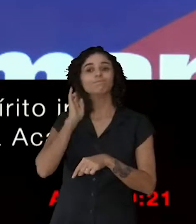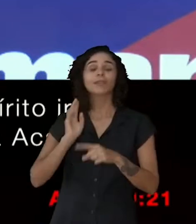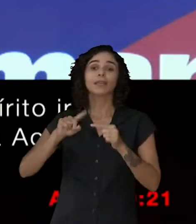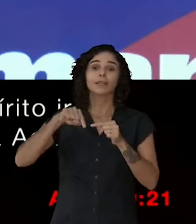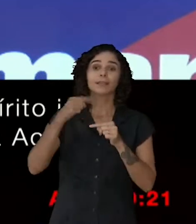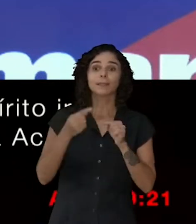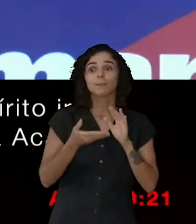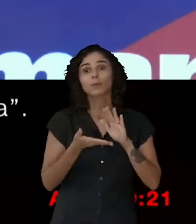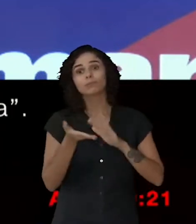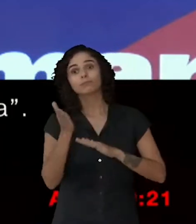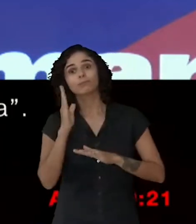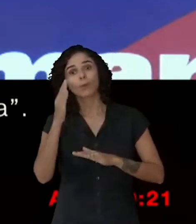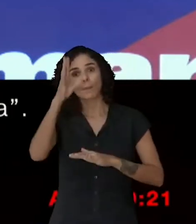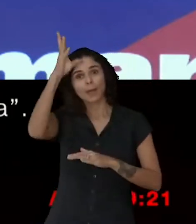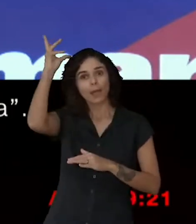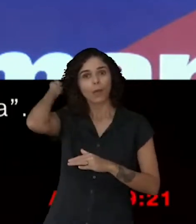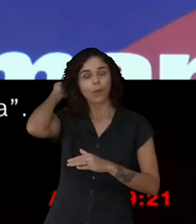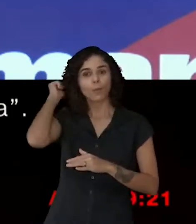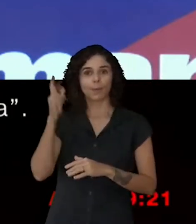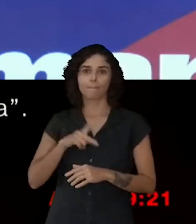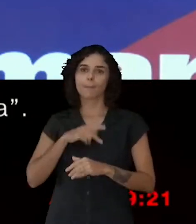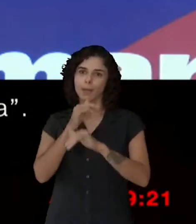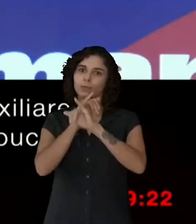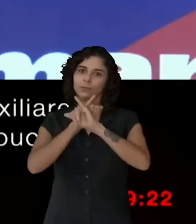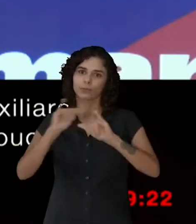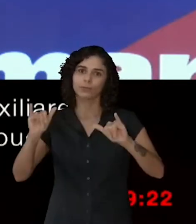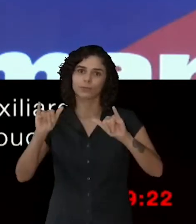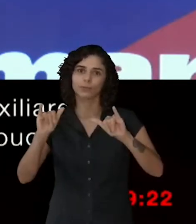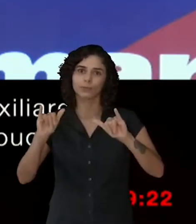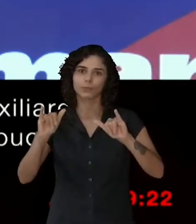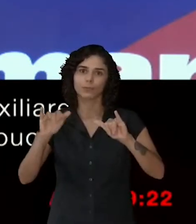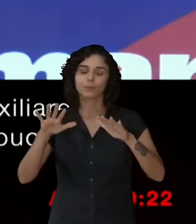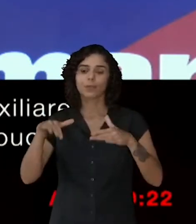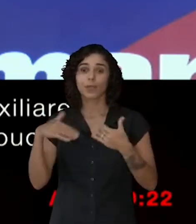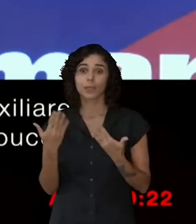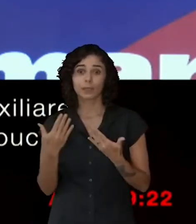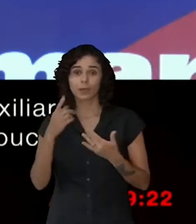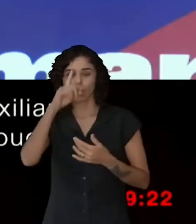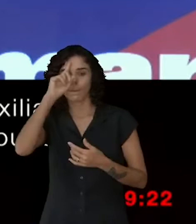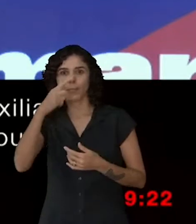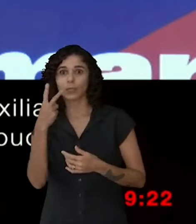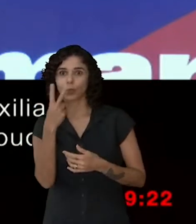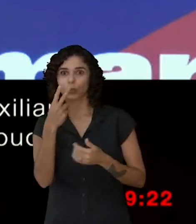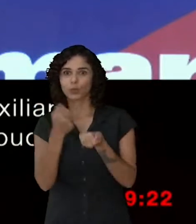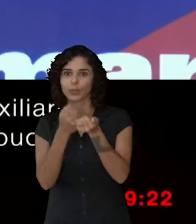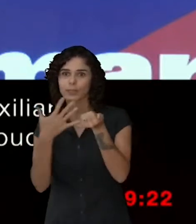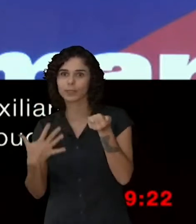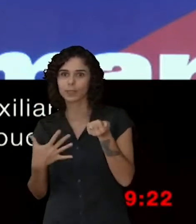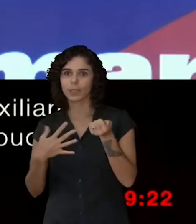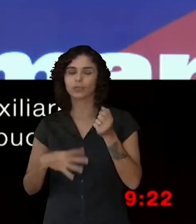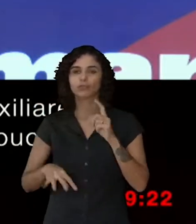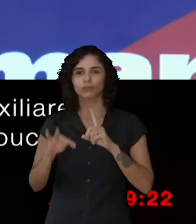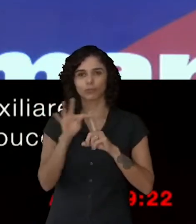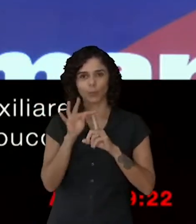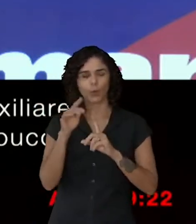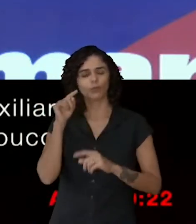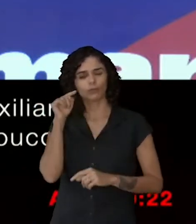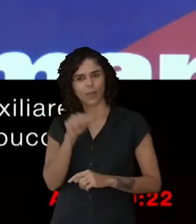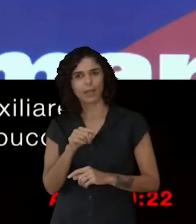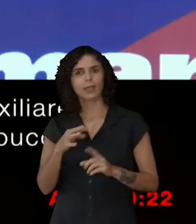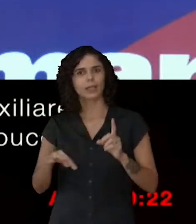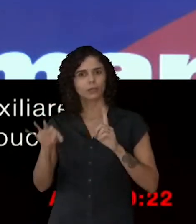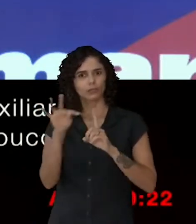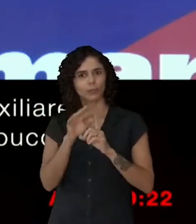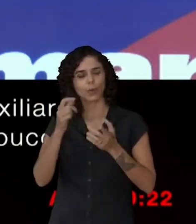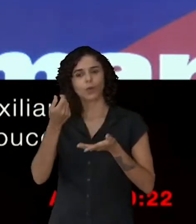para Roma, disse ele. Então enviou adiante dele a Macedônia 2 assistentes, Timóteo, aquele Timóteo para quem